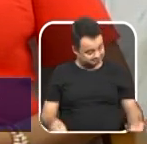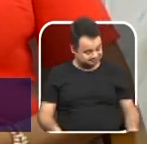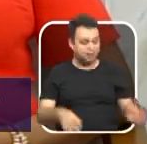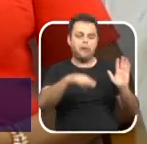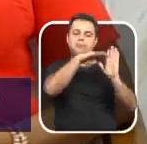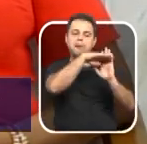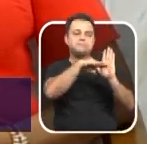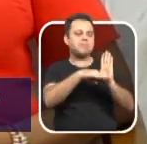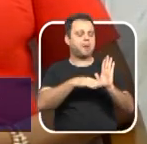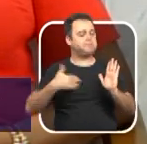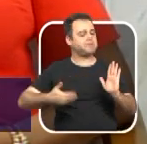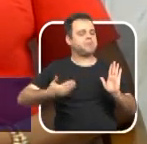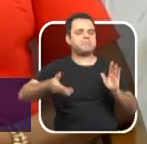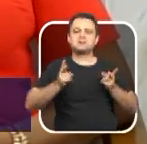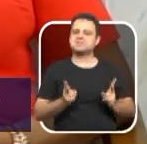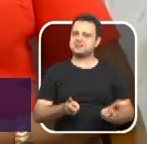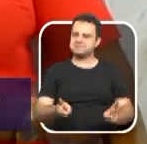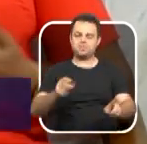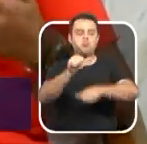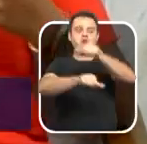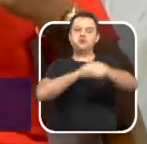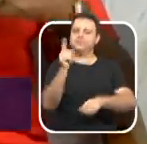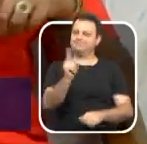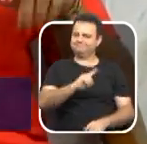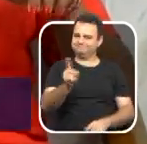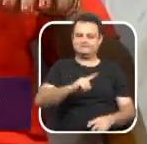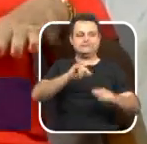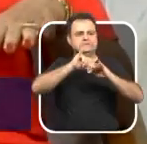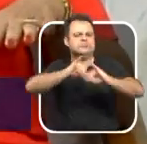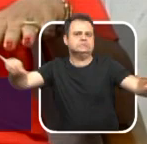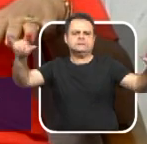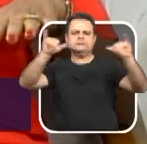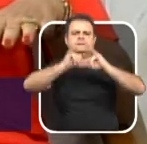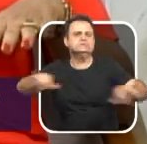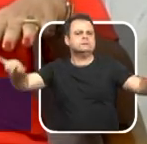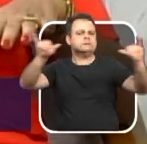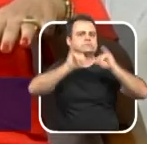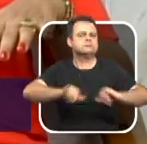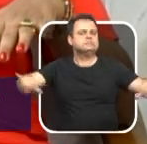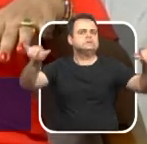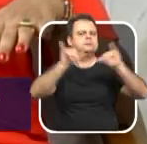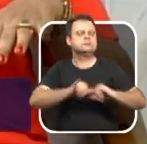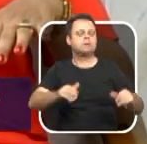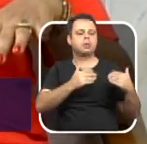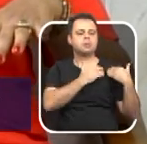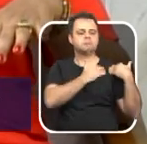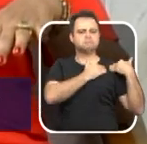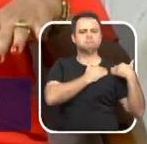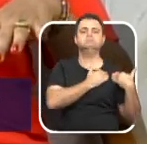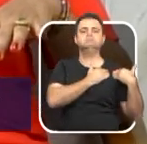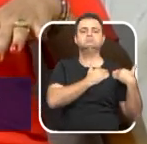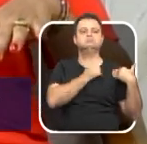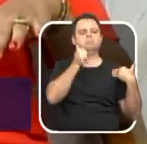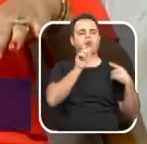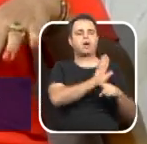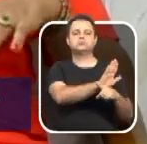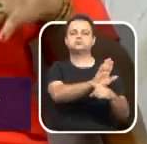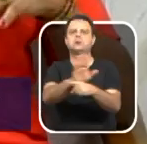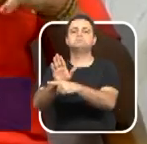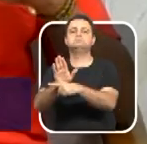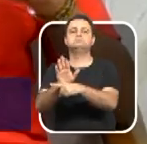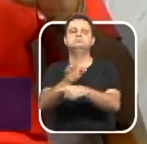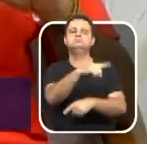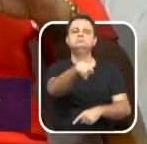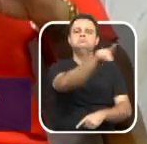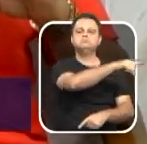responsabilidade de ajudar essa mulher a saber o que está vivendo violência, conhecer os tipos de violência que ela sofre, que